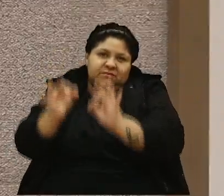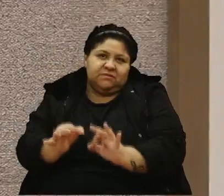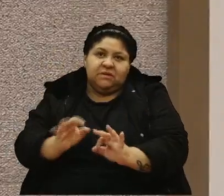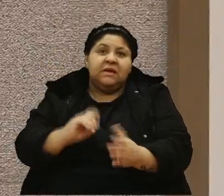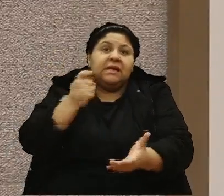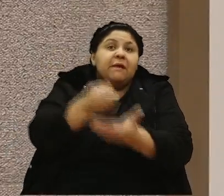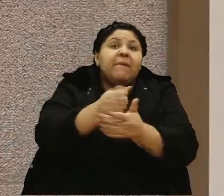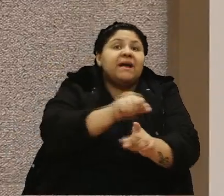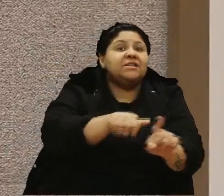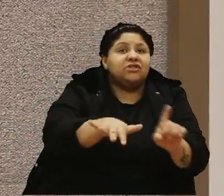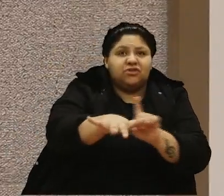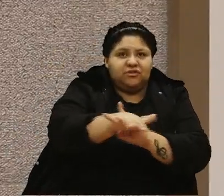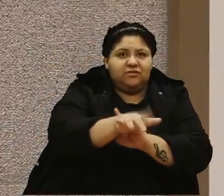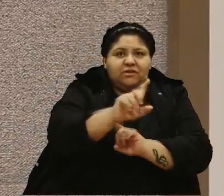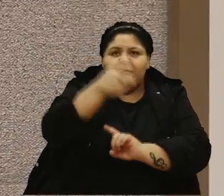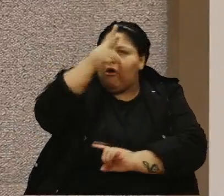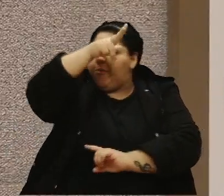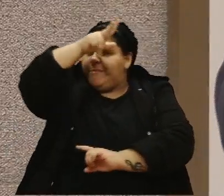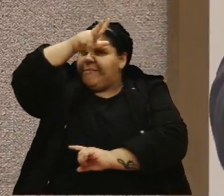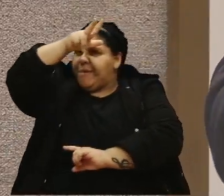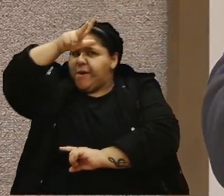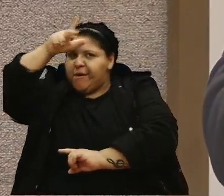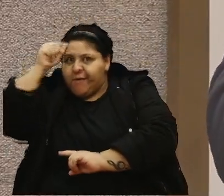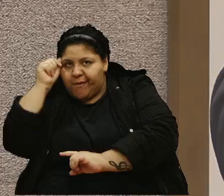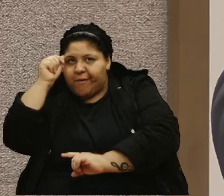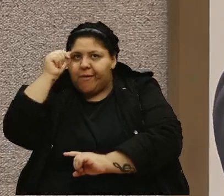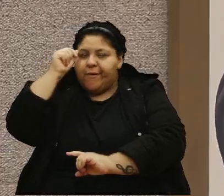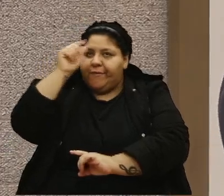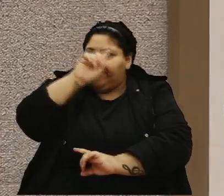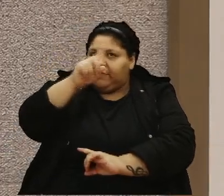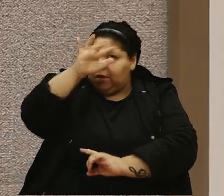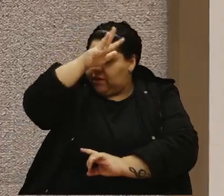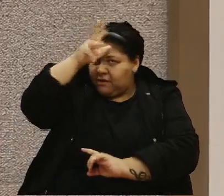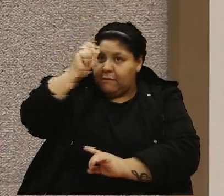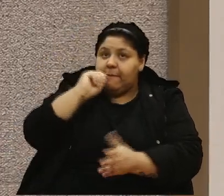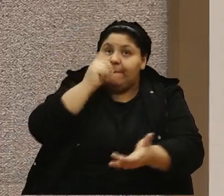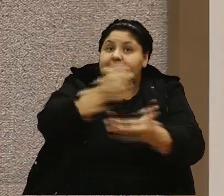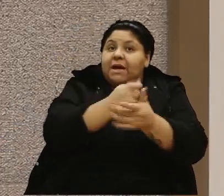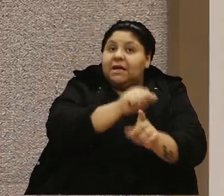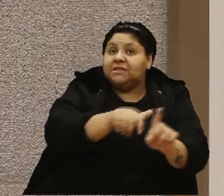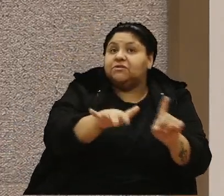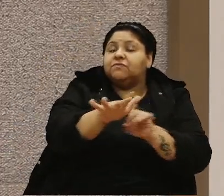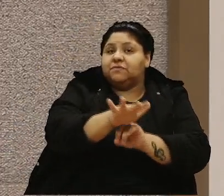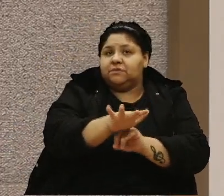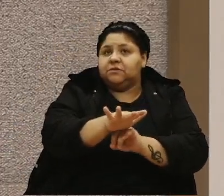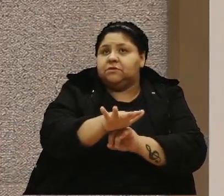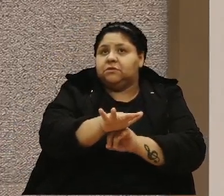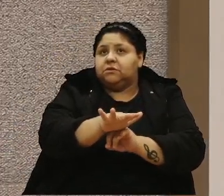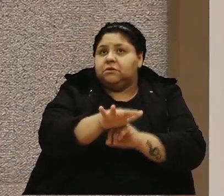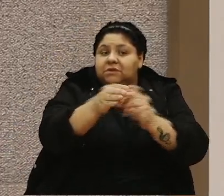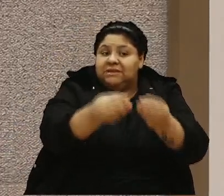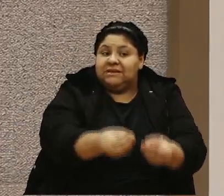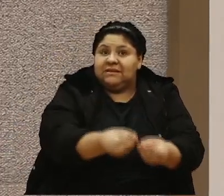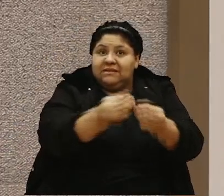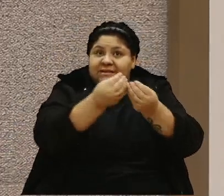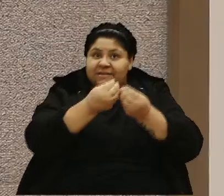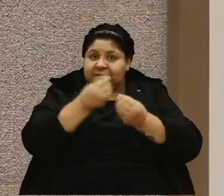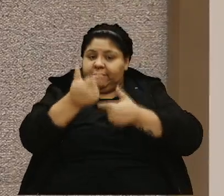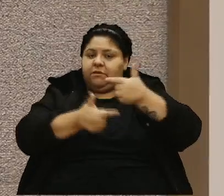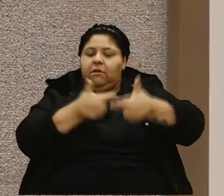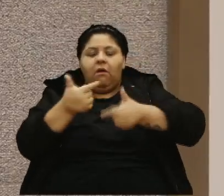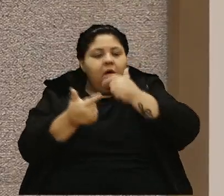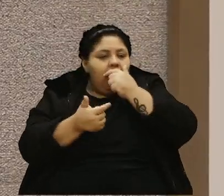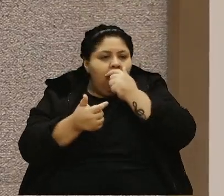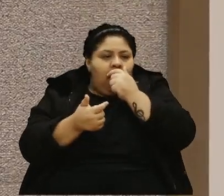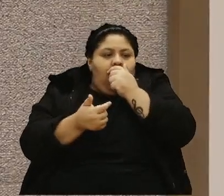é a sociedade, né? Não é o prefeito, não é a prefeitura, né? Paga a sociedade que recebe esse serviço. Recebe